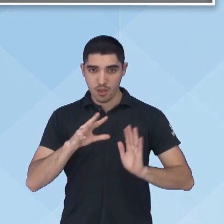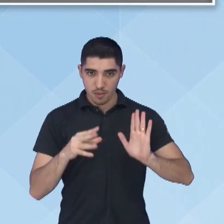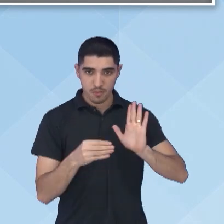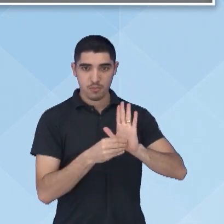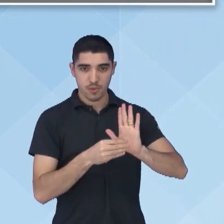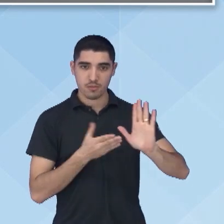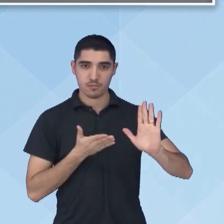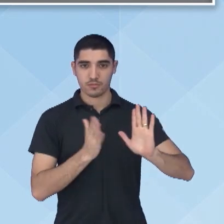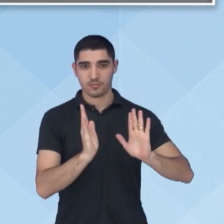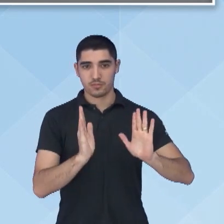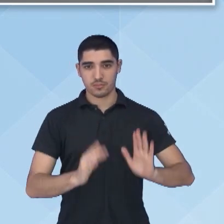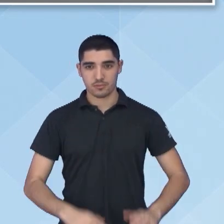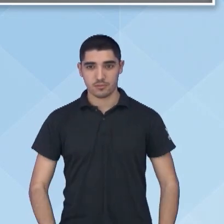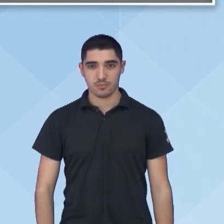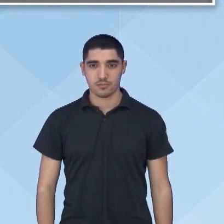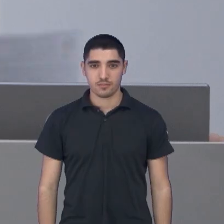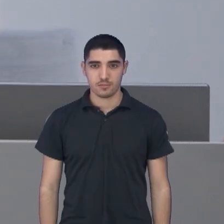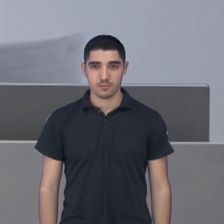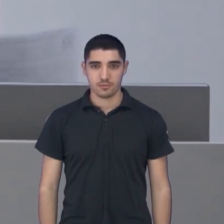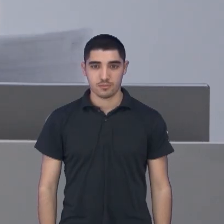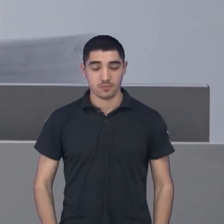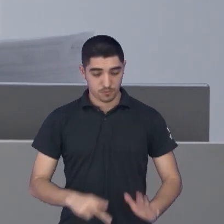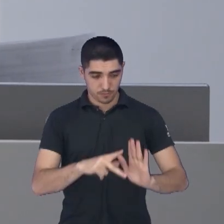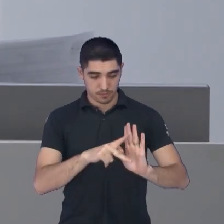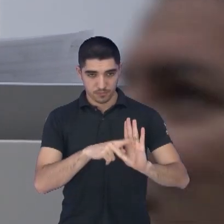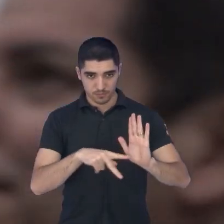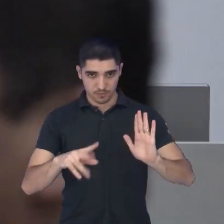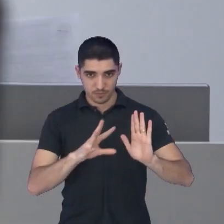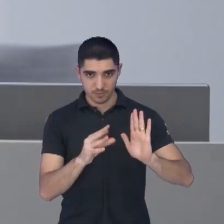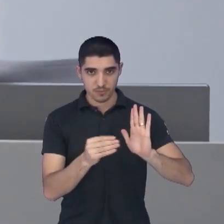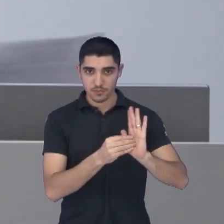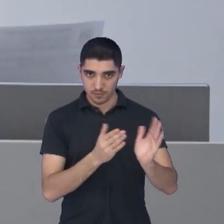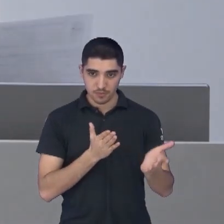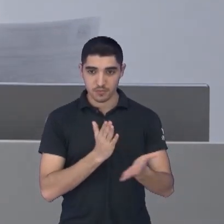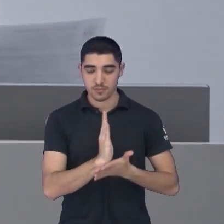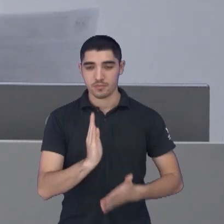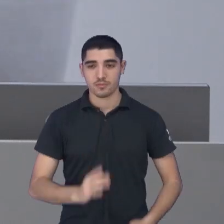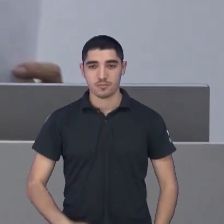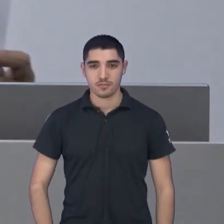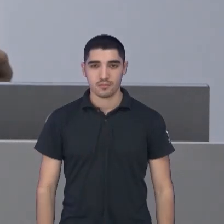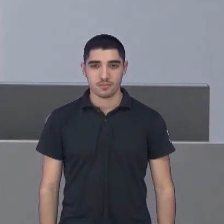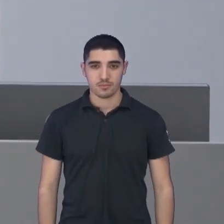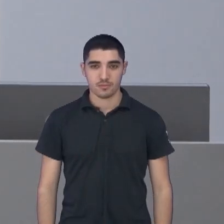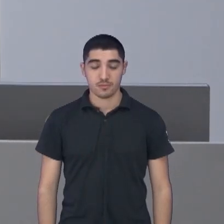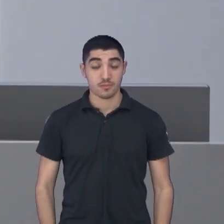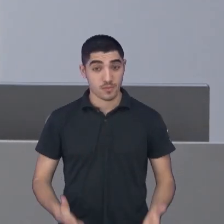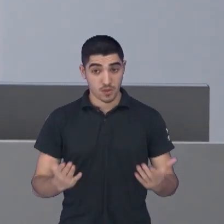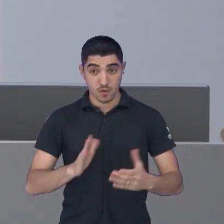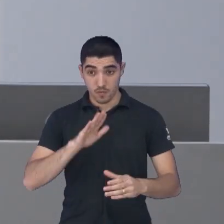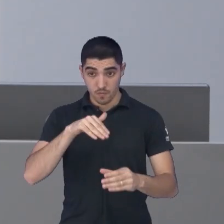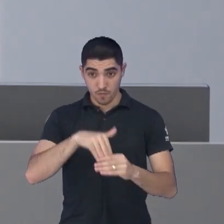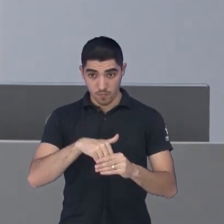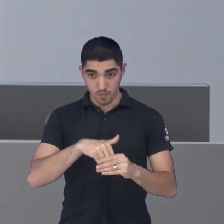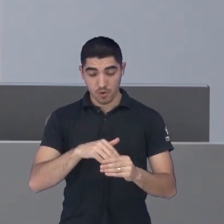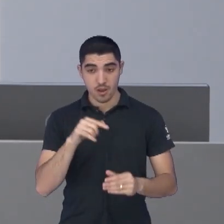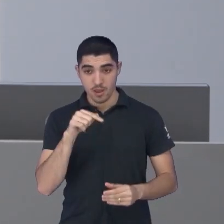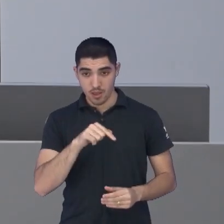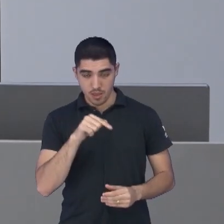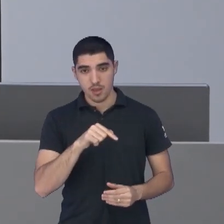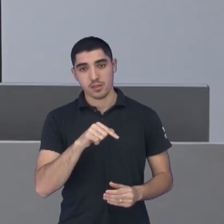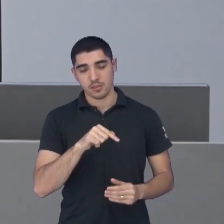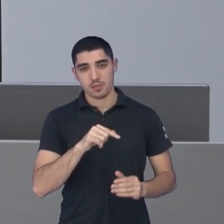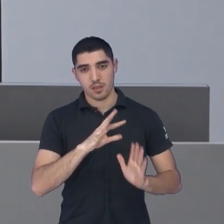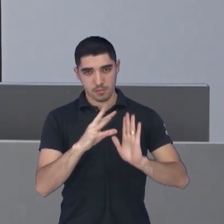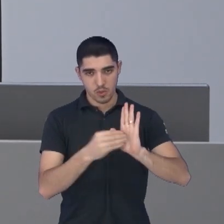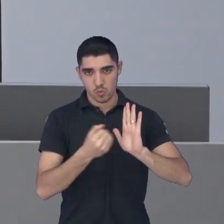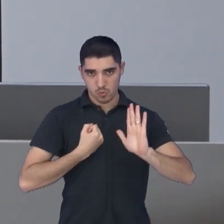aprovada. A tramitação da emenda está aprovada. Em votação, a tramitação da emenda número